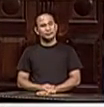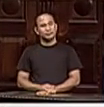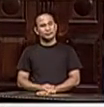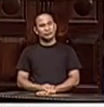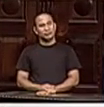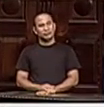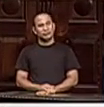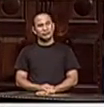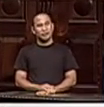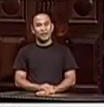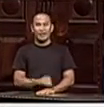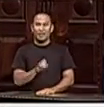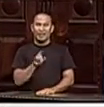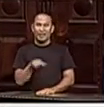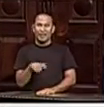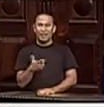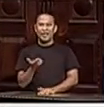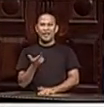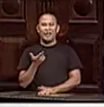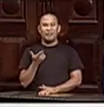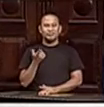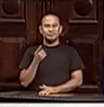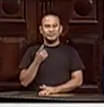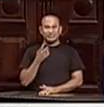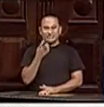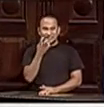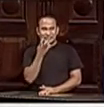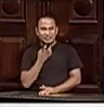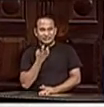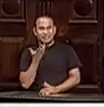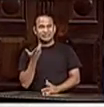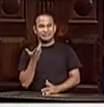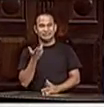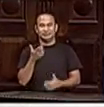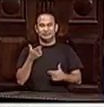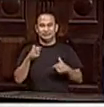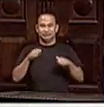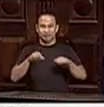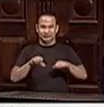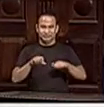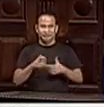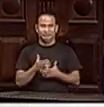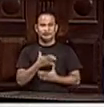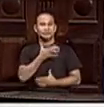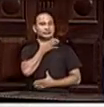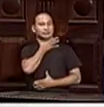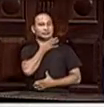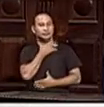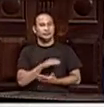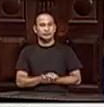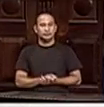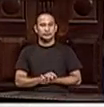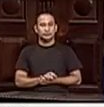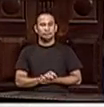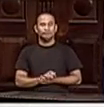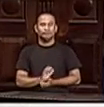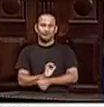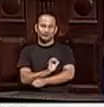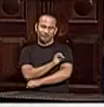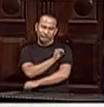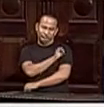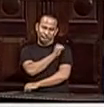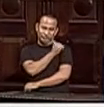ela é um termômetro da gravidade da nossa crise institucional. As estruturas do Estado do Rio de